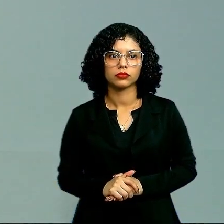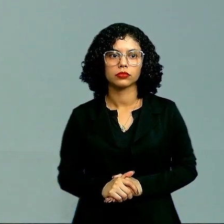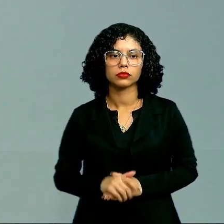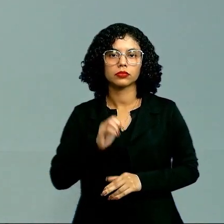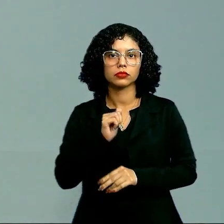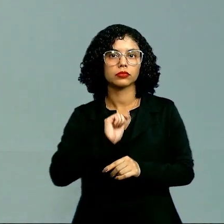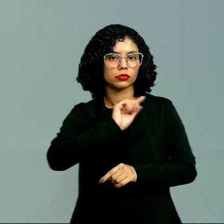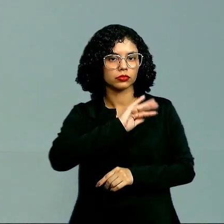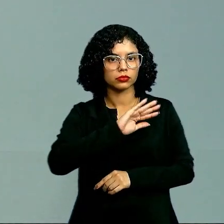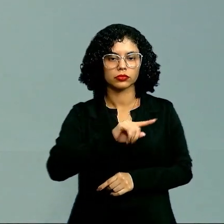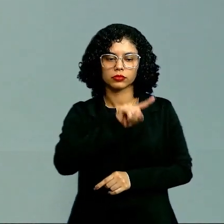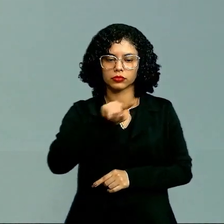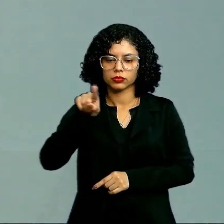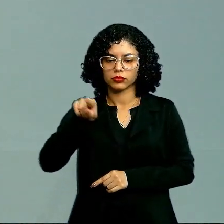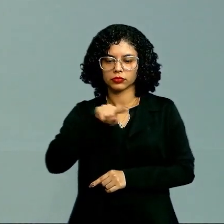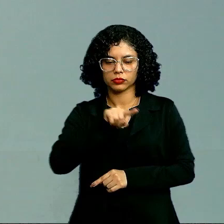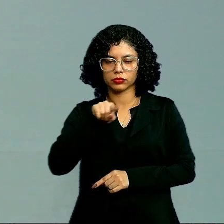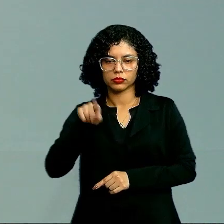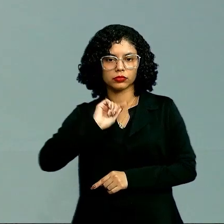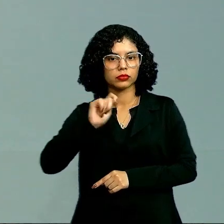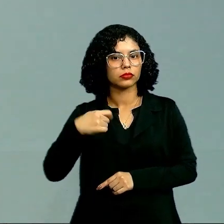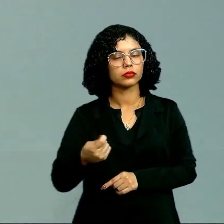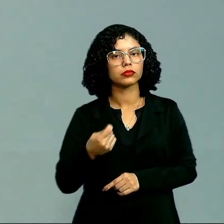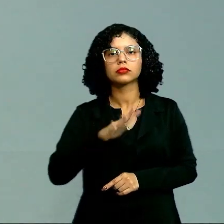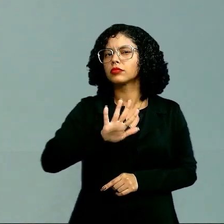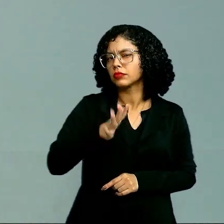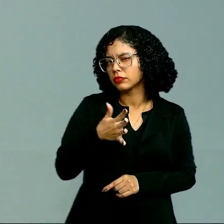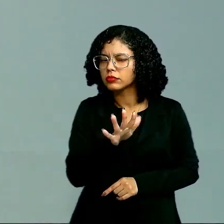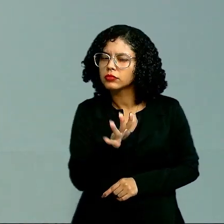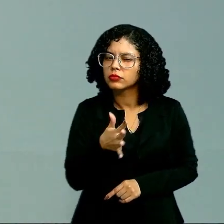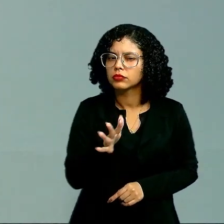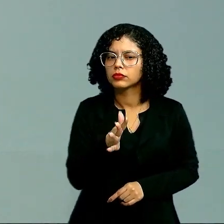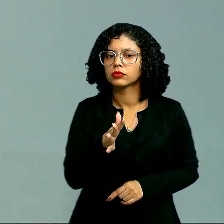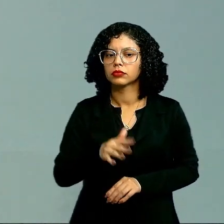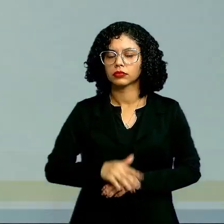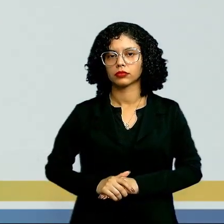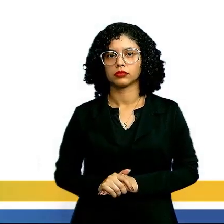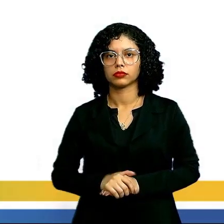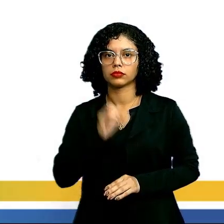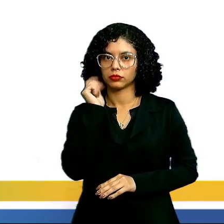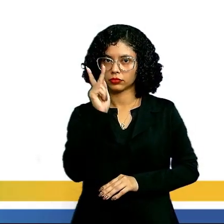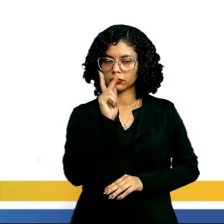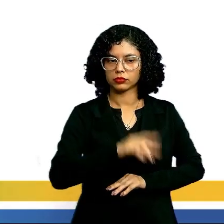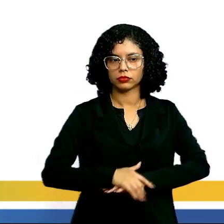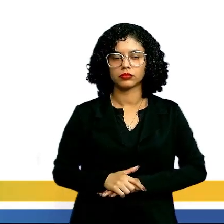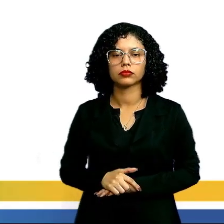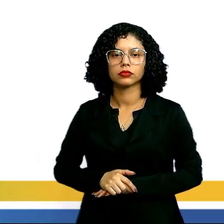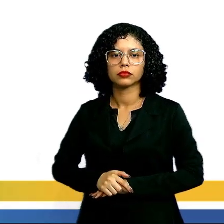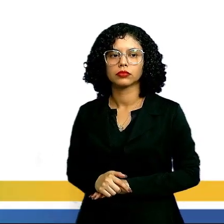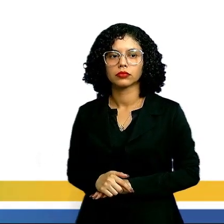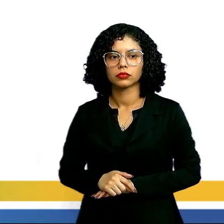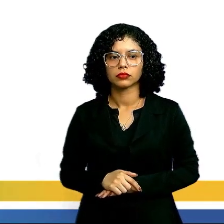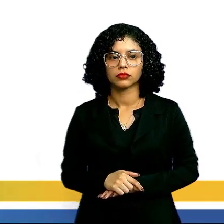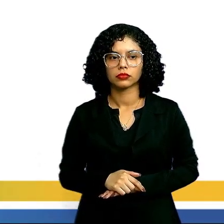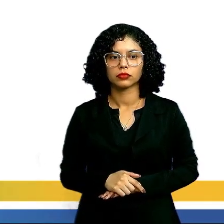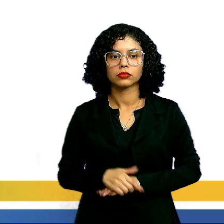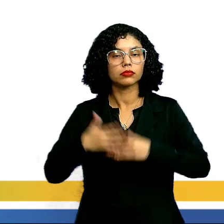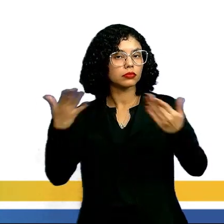Esse sinal que vocês estão vendo aí é o sinal de aproximadamente. Tudo bem? Então